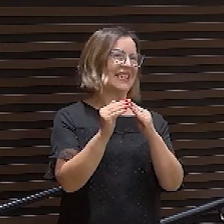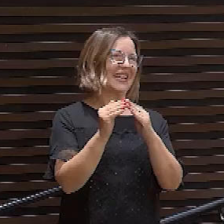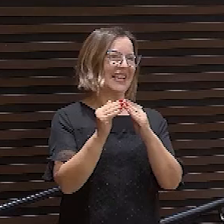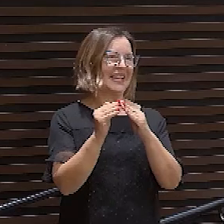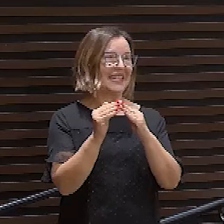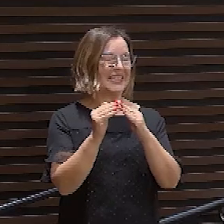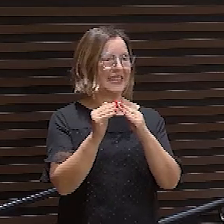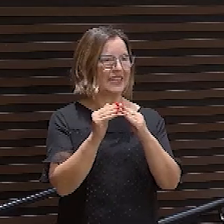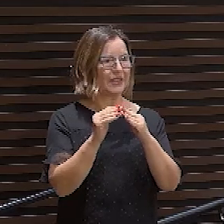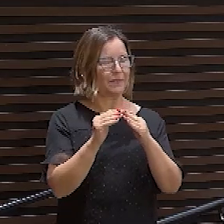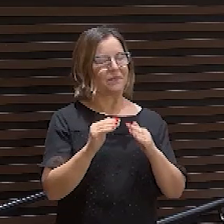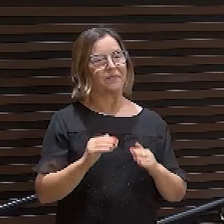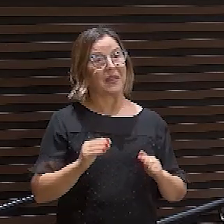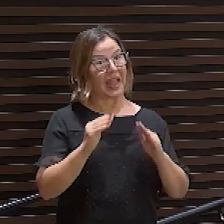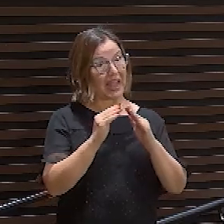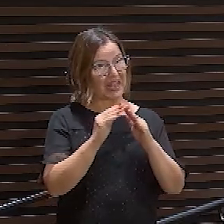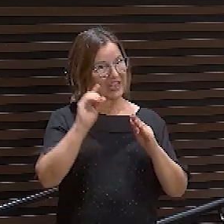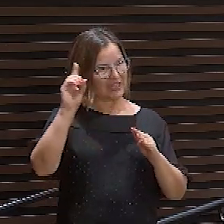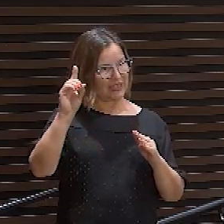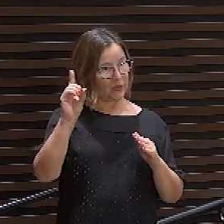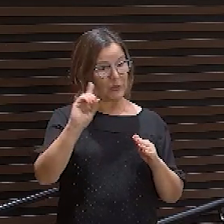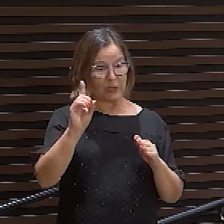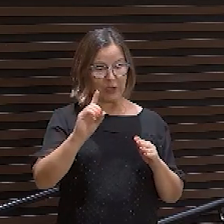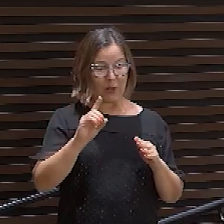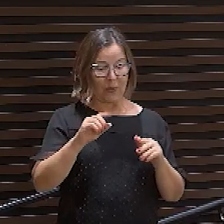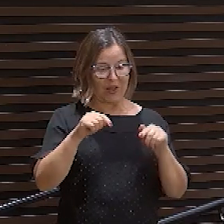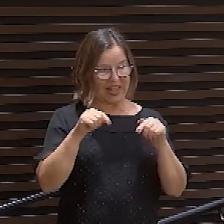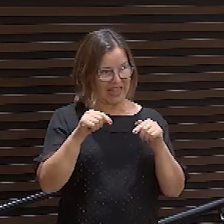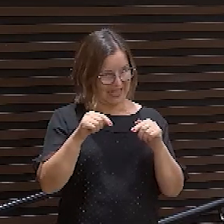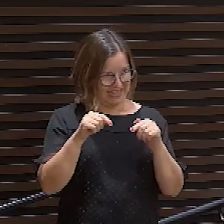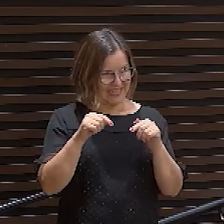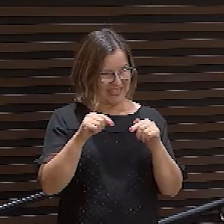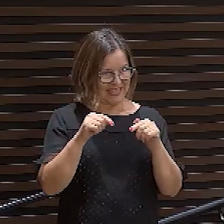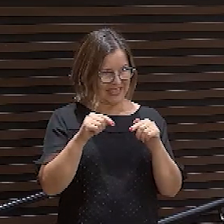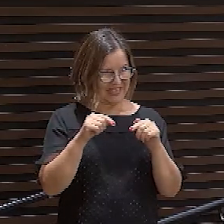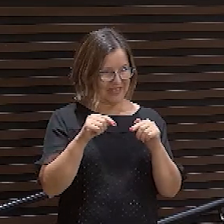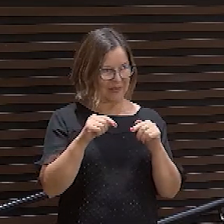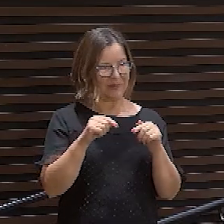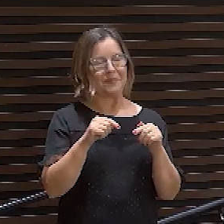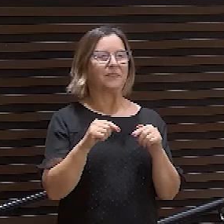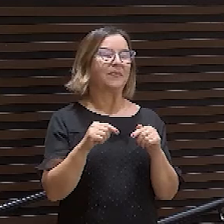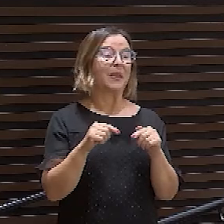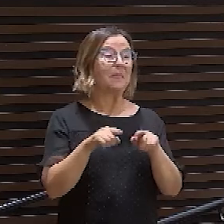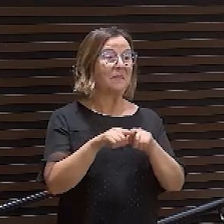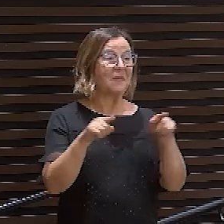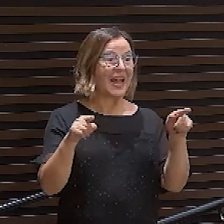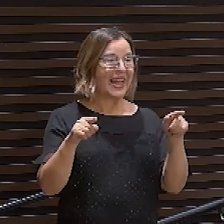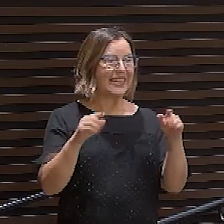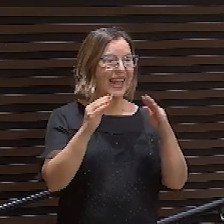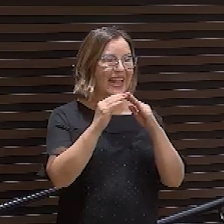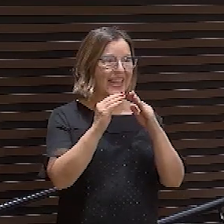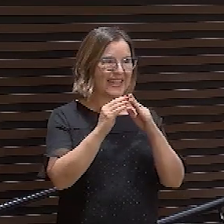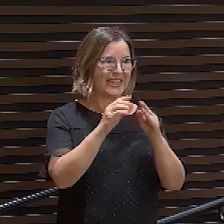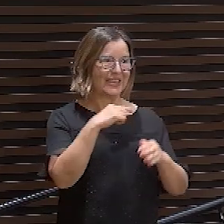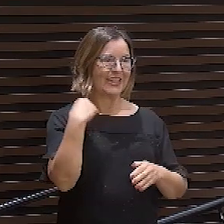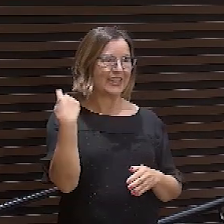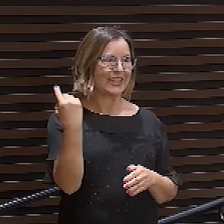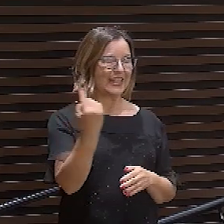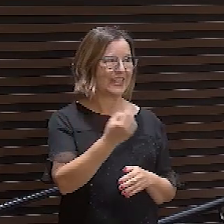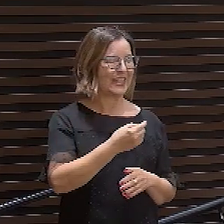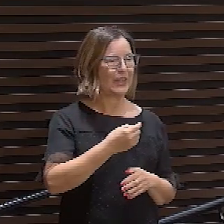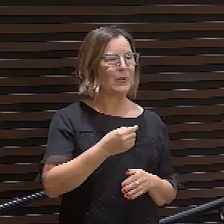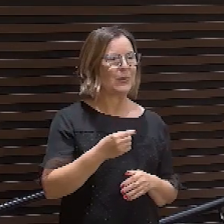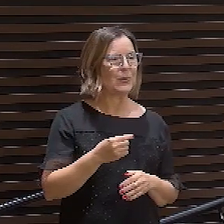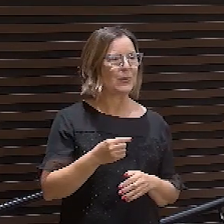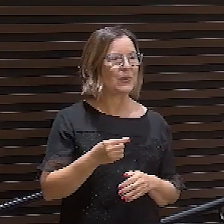de Deus não é este edifício. A casa de Deus somos nós, o povo